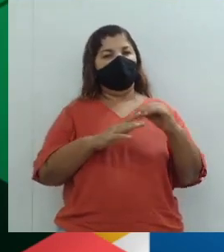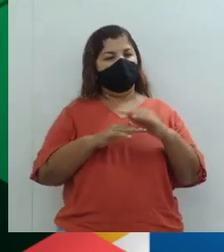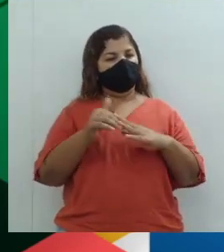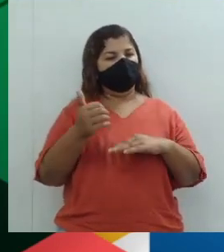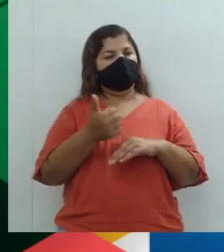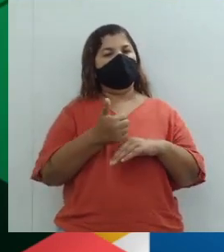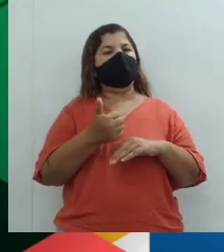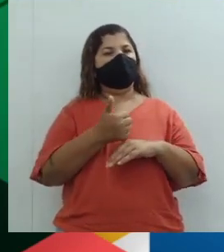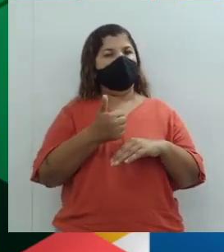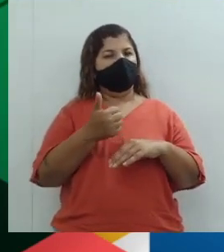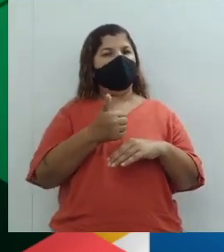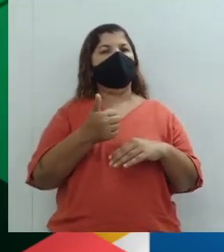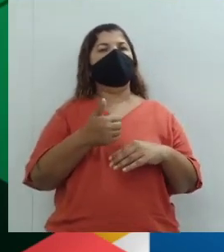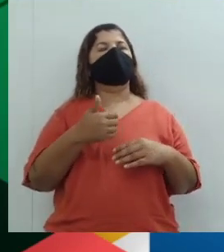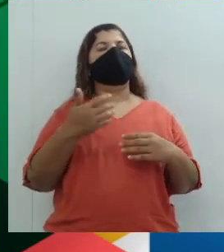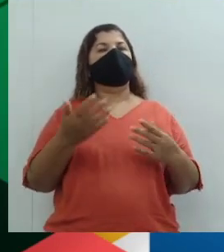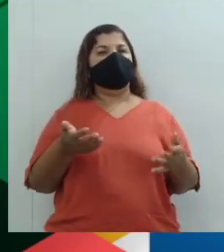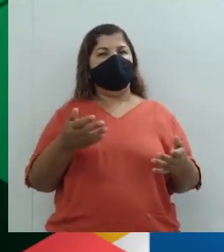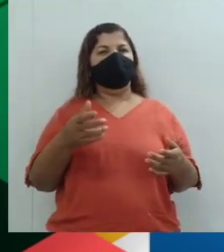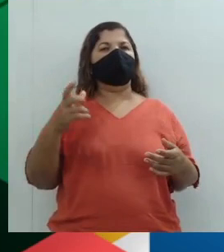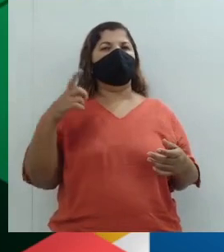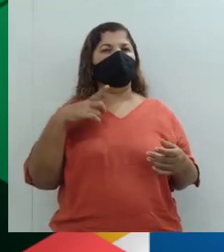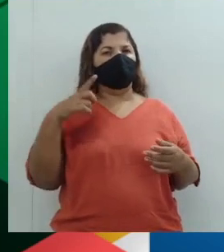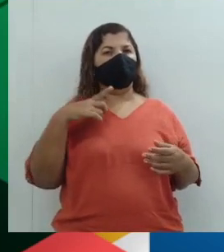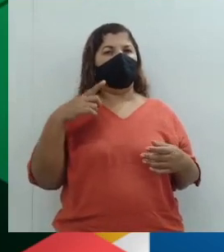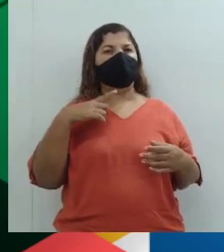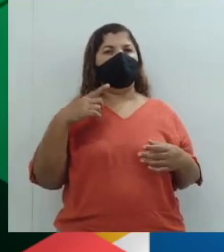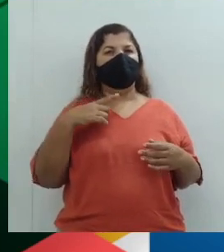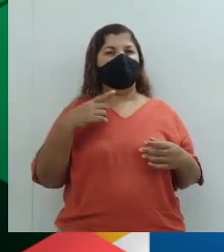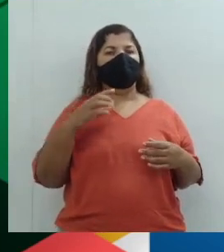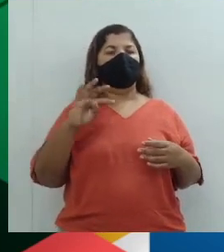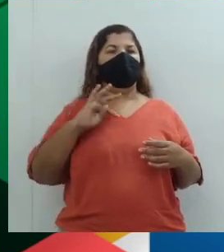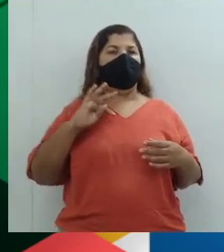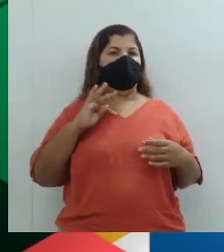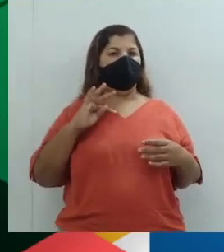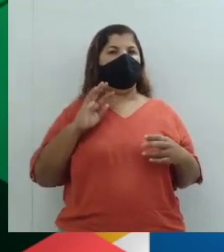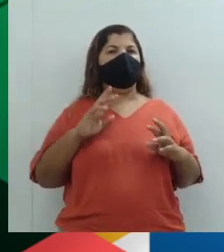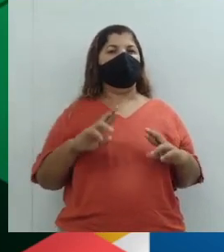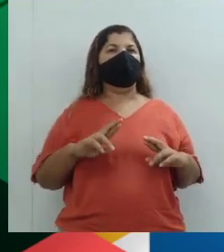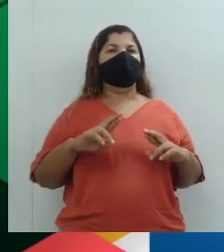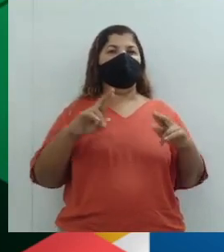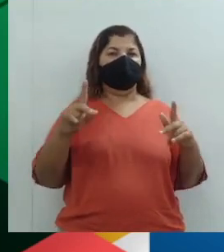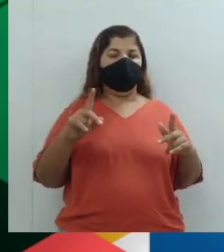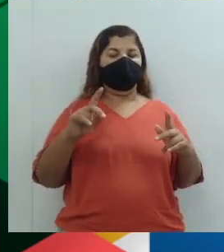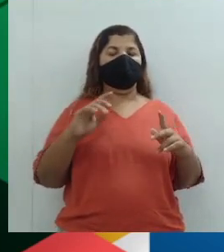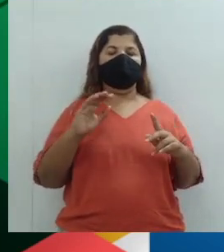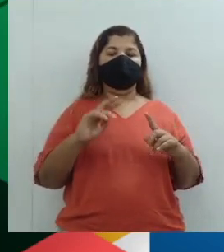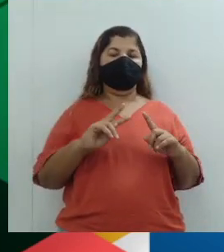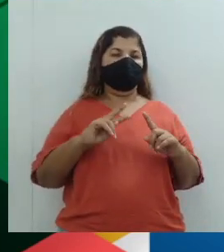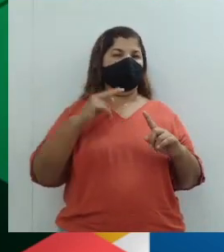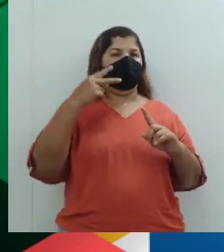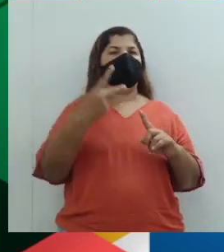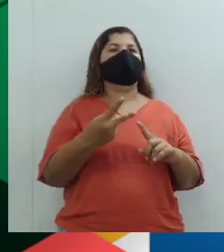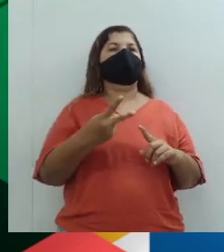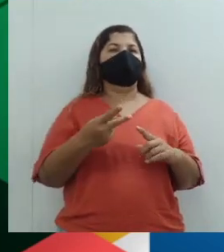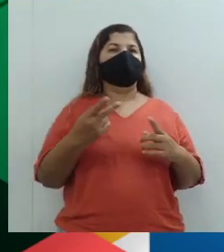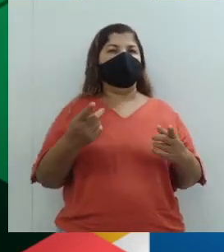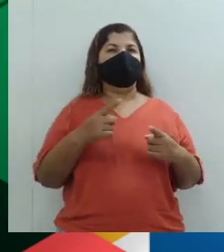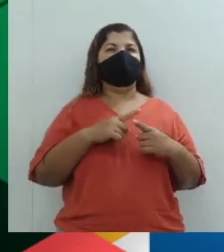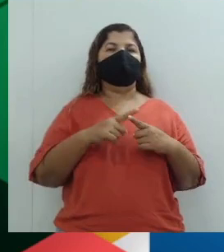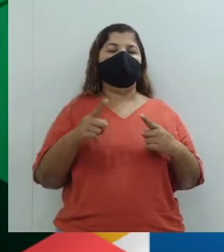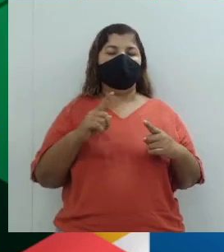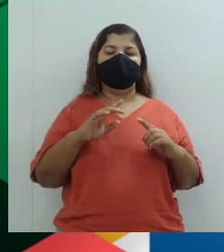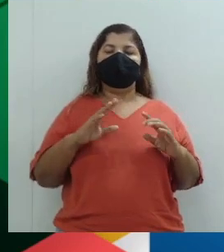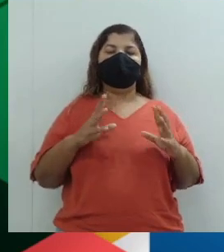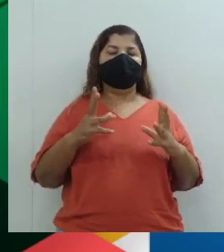né? Ganhou tantas medalhas nas Olimpíadas, você vai ver que ele tem uma técnica diferenciada que vai potencializar isso. Porém, todo mundo